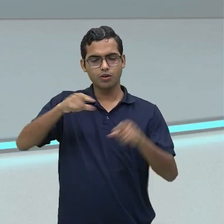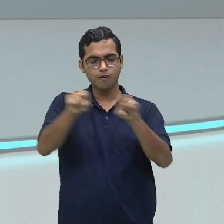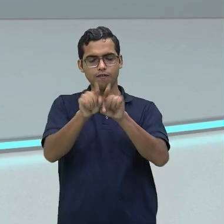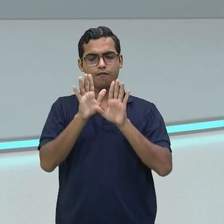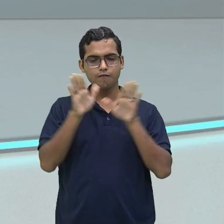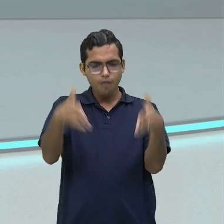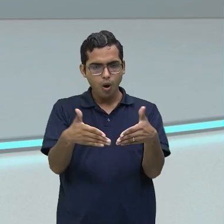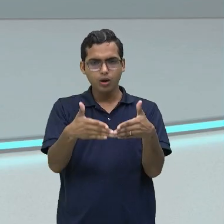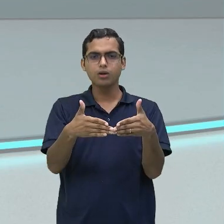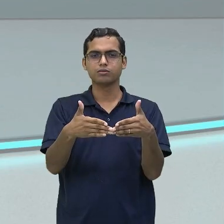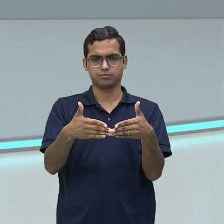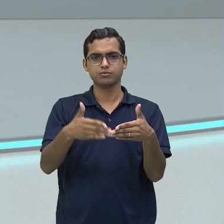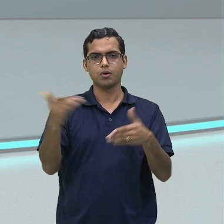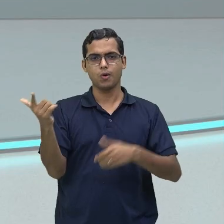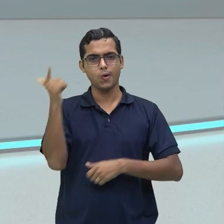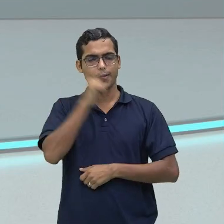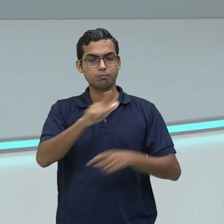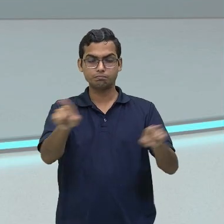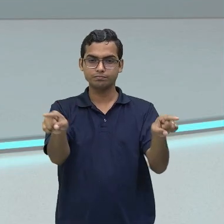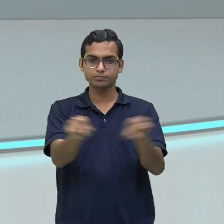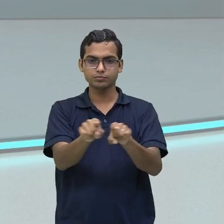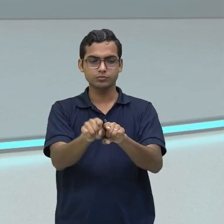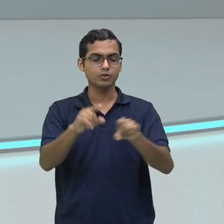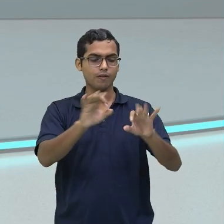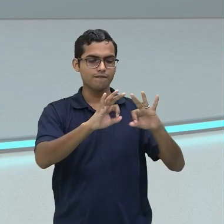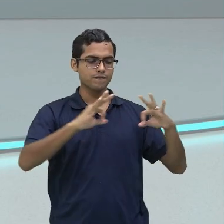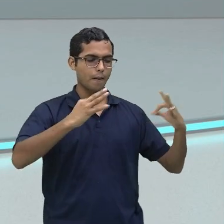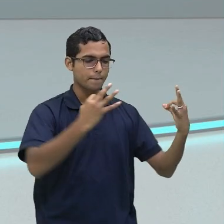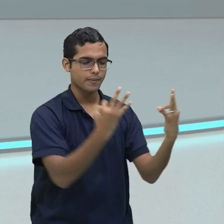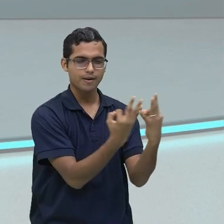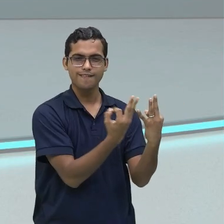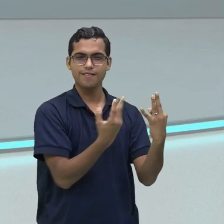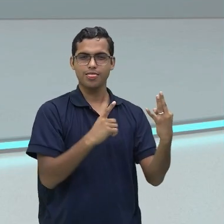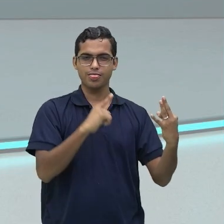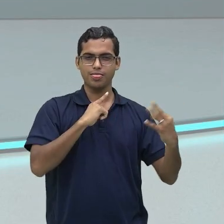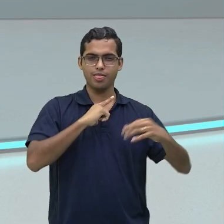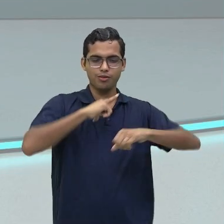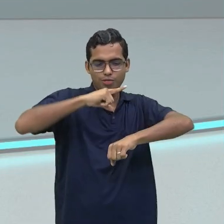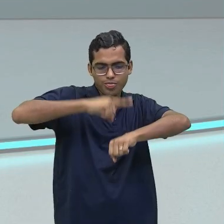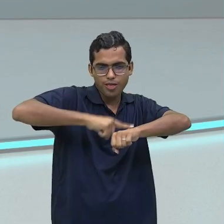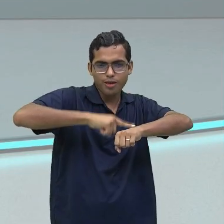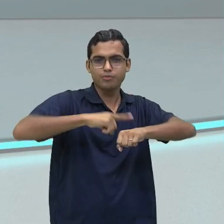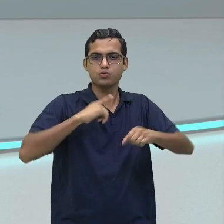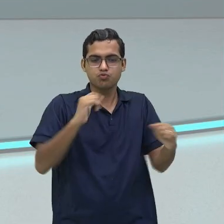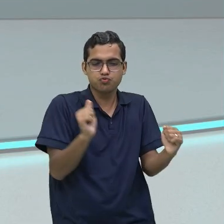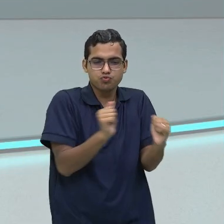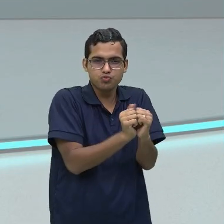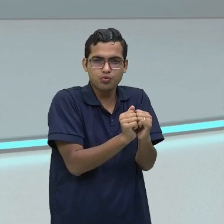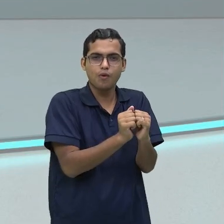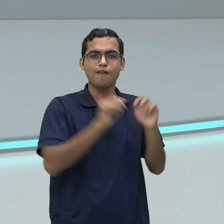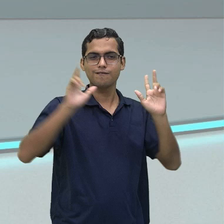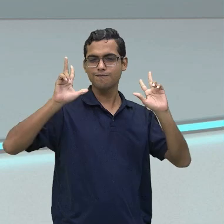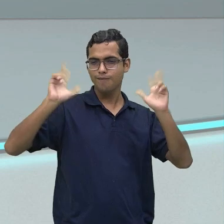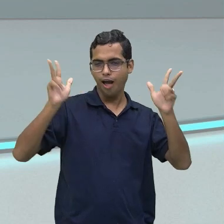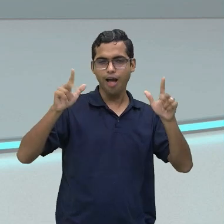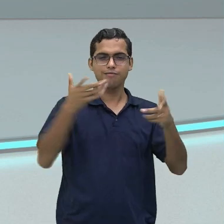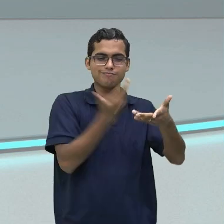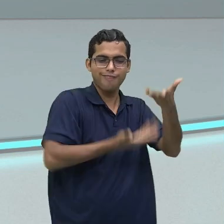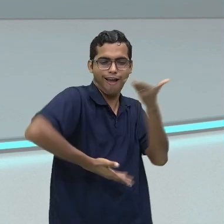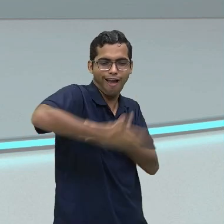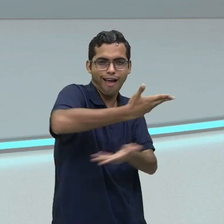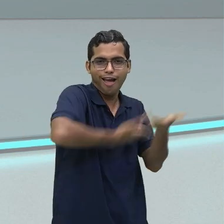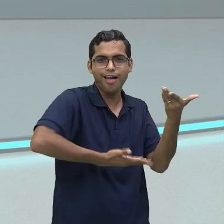momento com a família para poder valorizar as pessoas, perceber que há necessidade dessa troca,